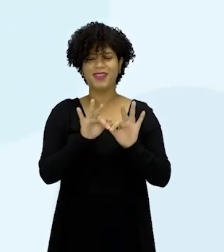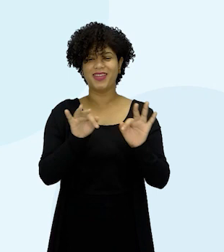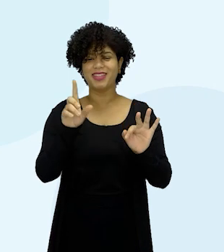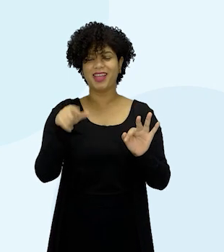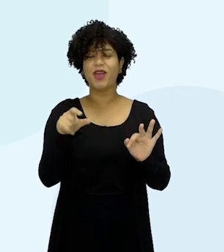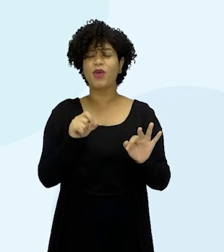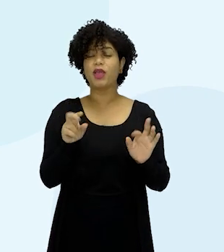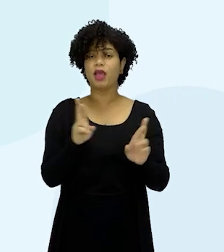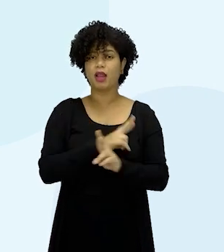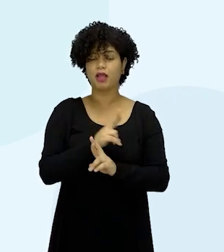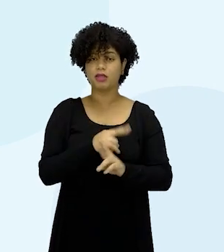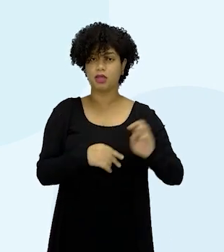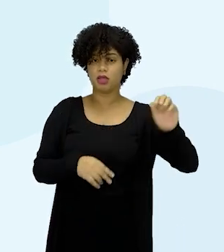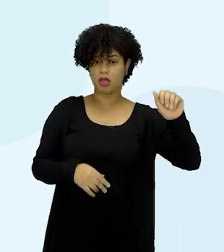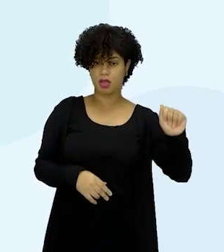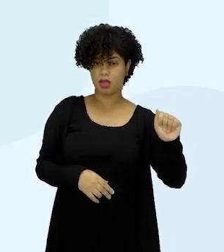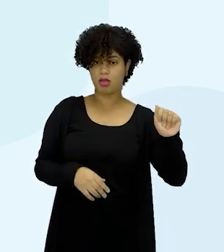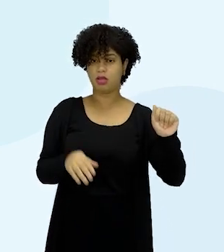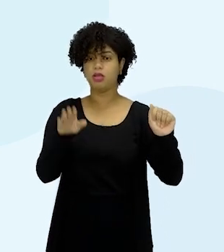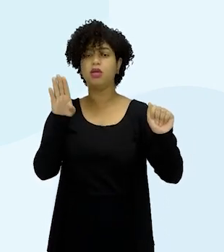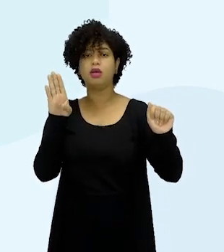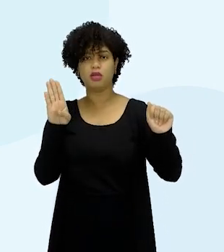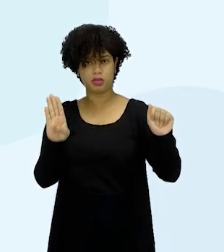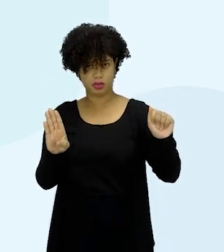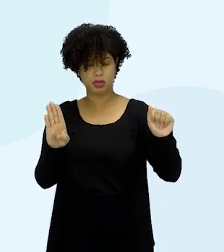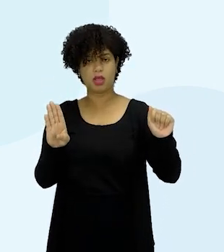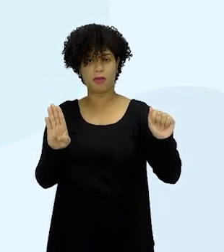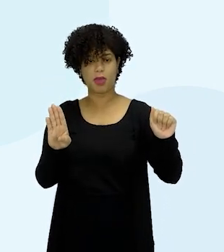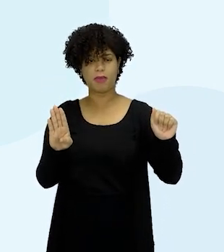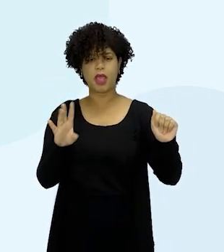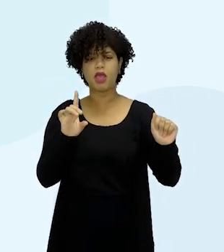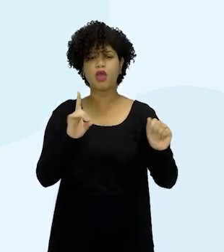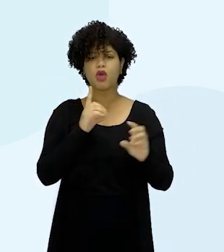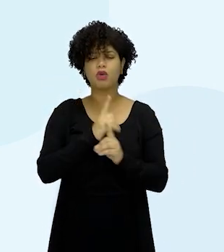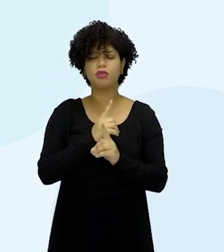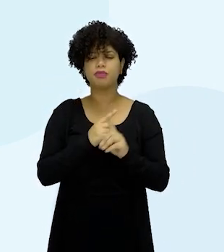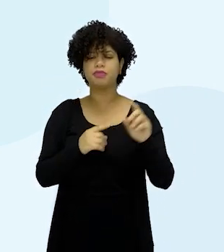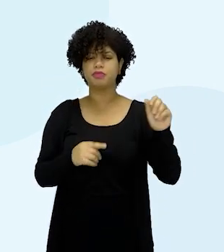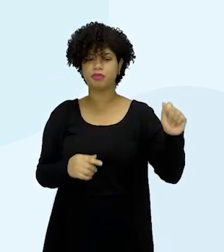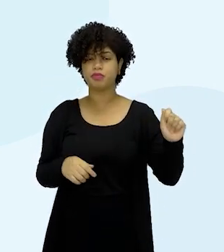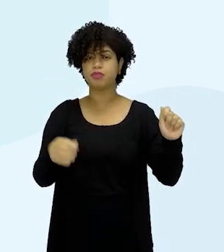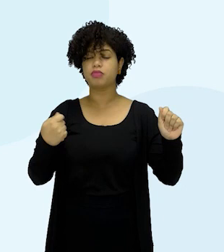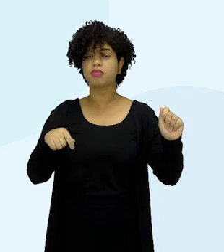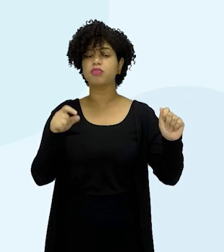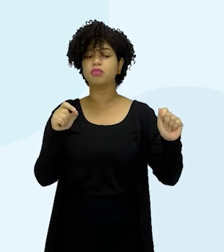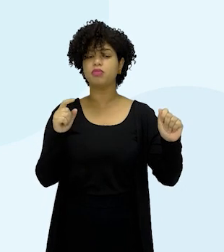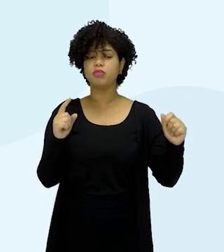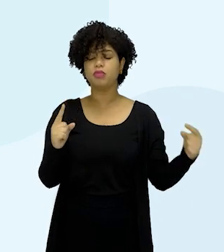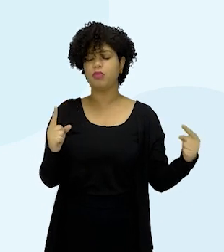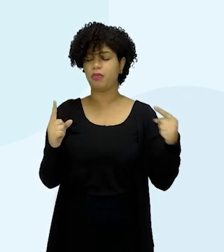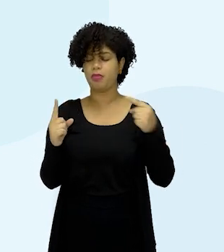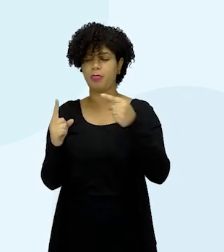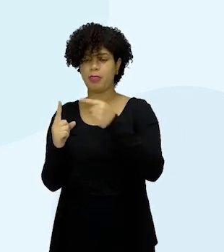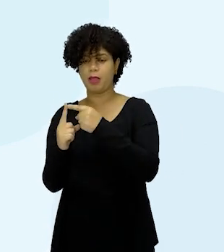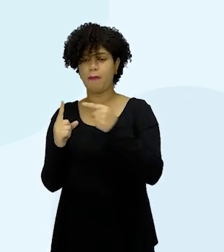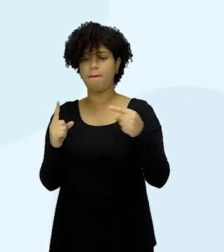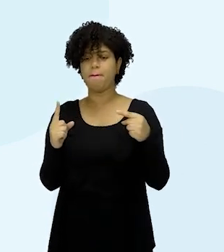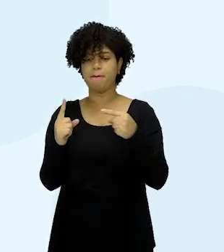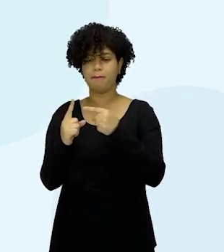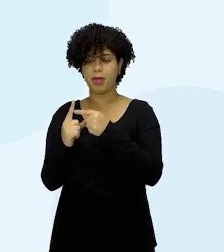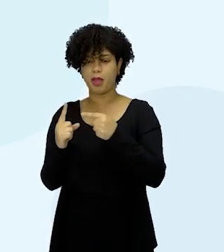uma relação entre dois conjuntos A e B, em que cada elemento do conjunto A se associa a um